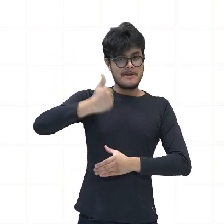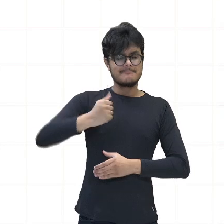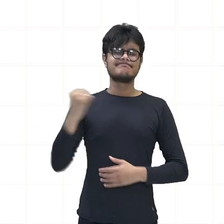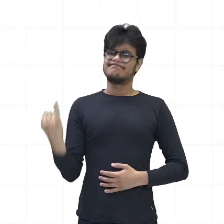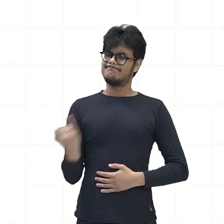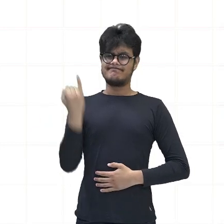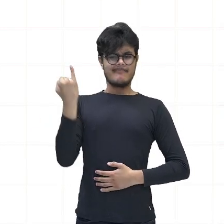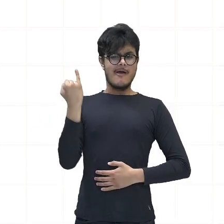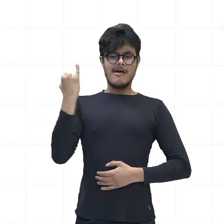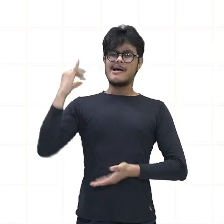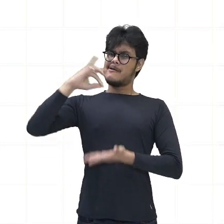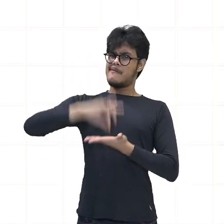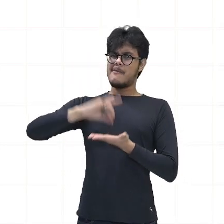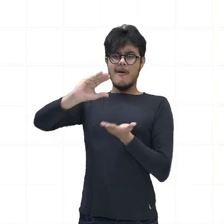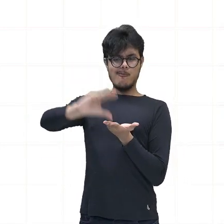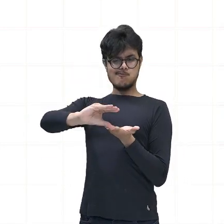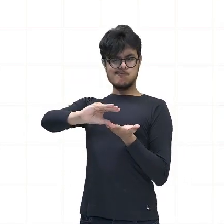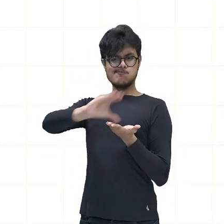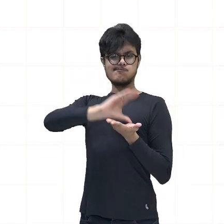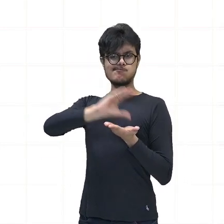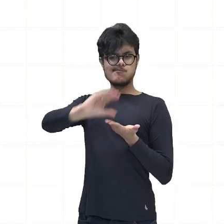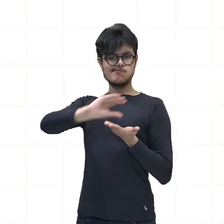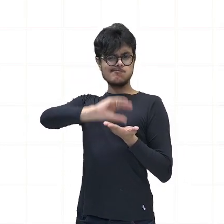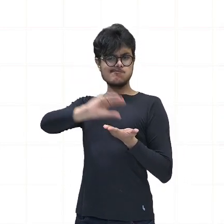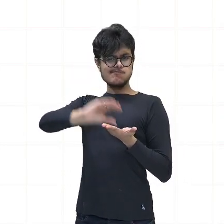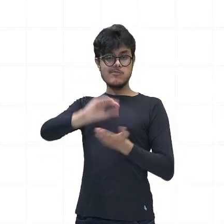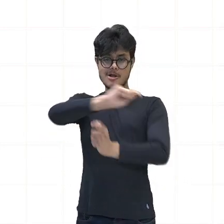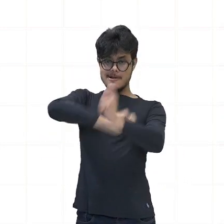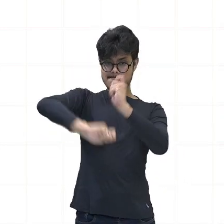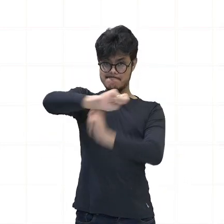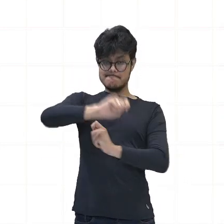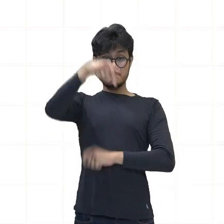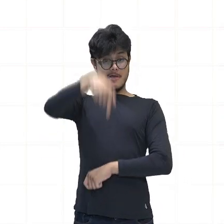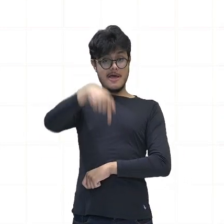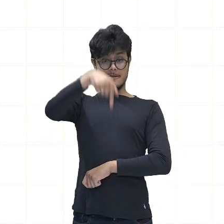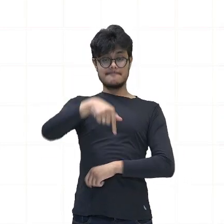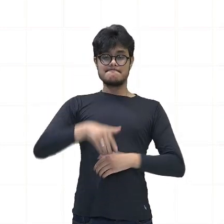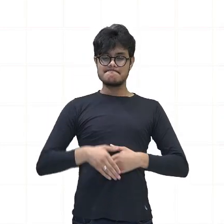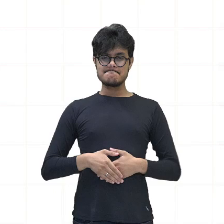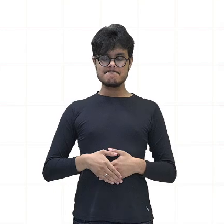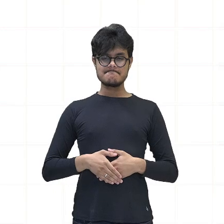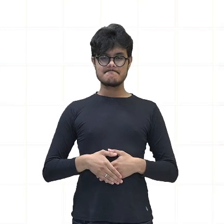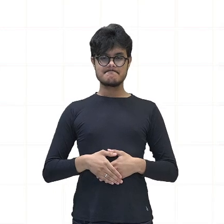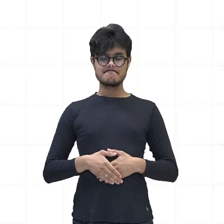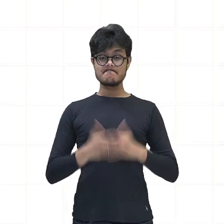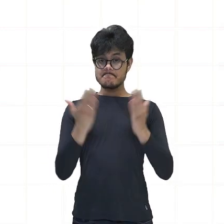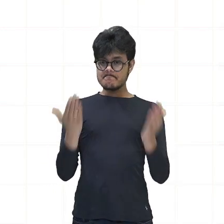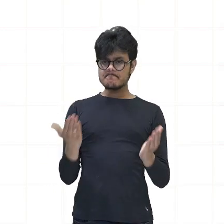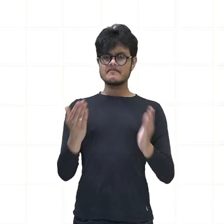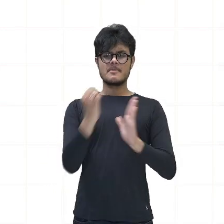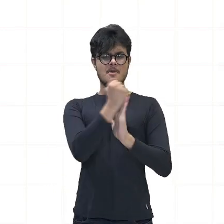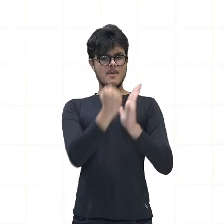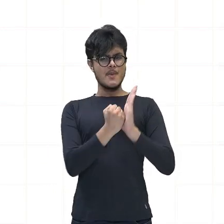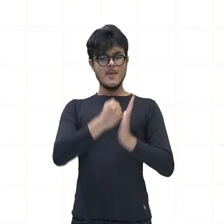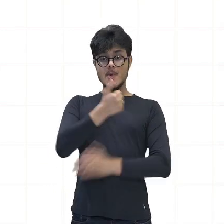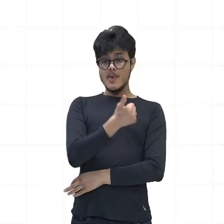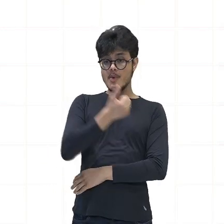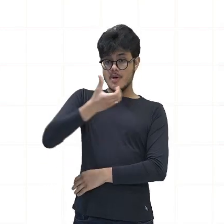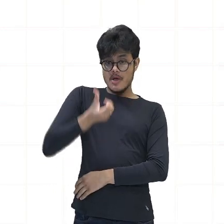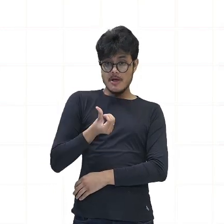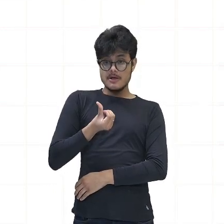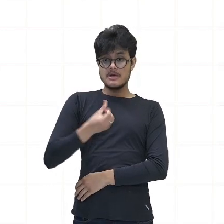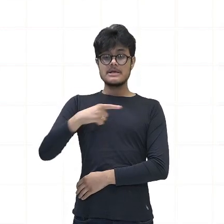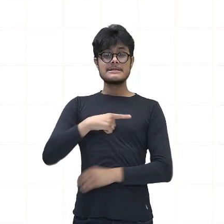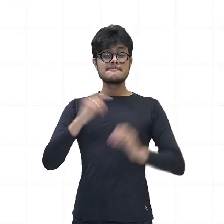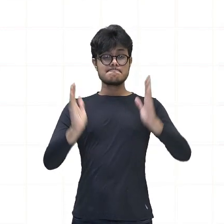bastante rentável naquele momento para a economia do nosso país. Ainda no século XVI, nós temos o ciclo